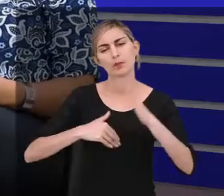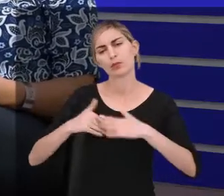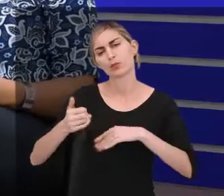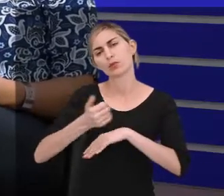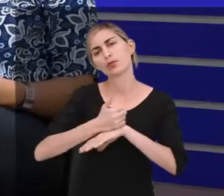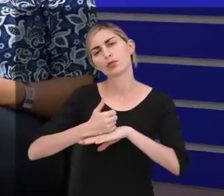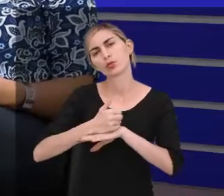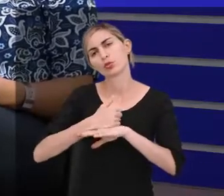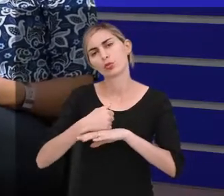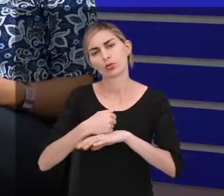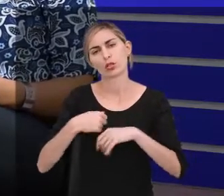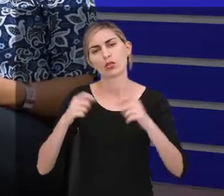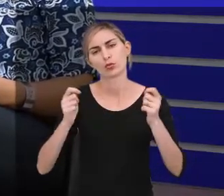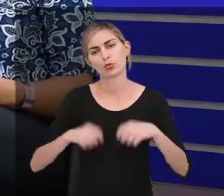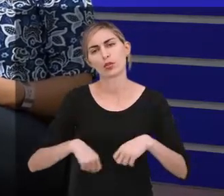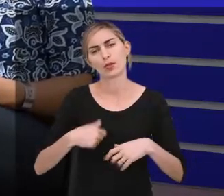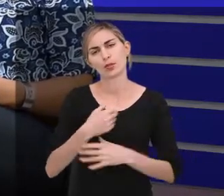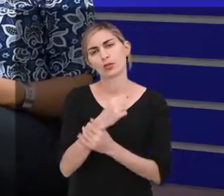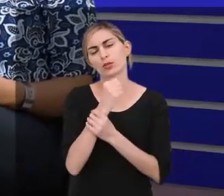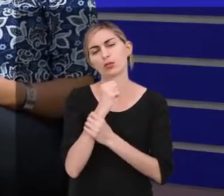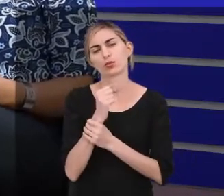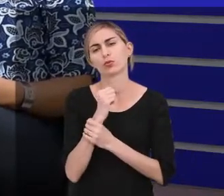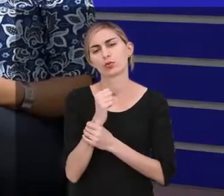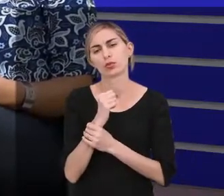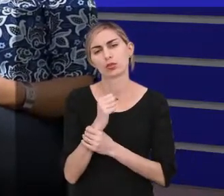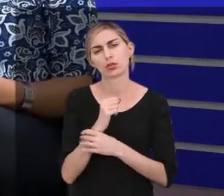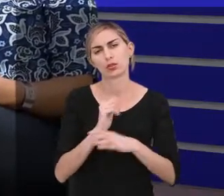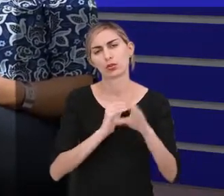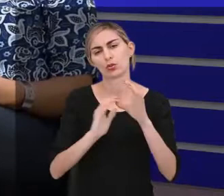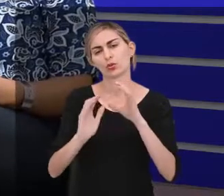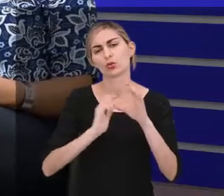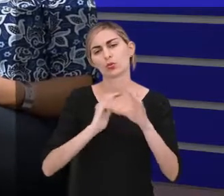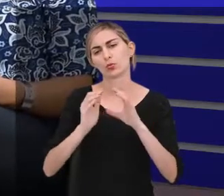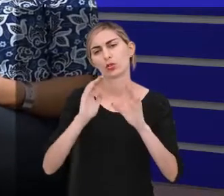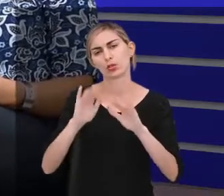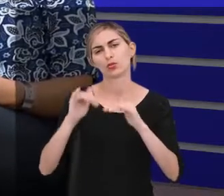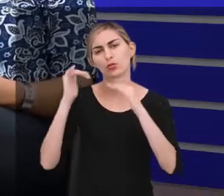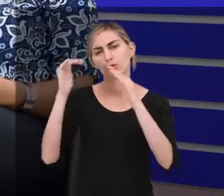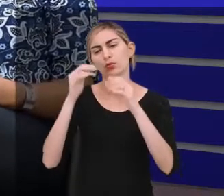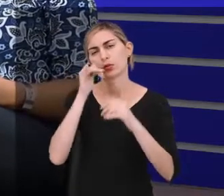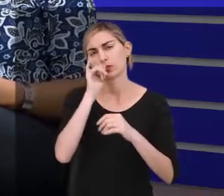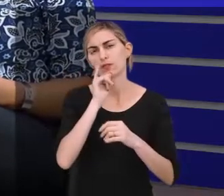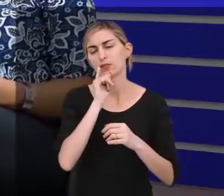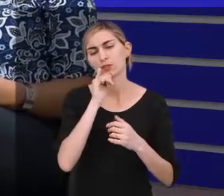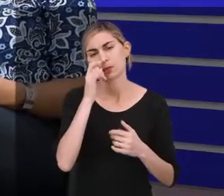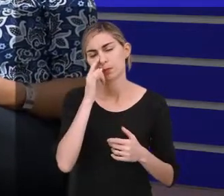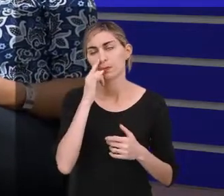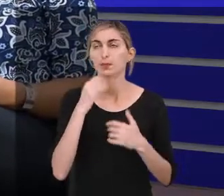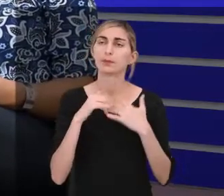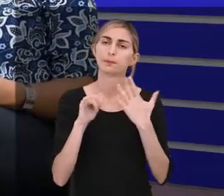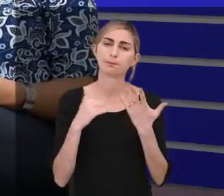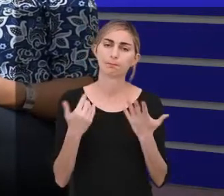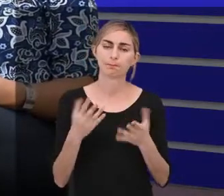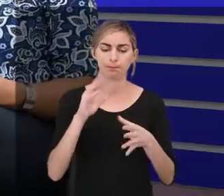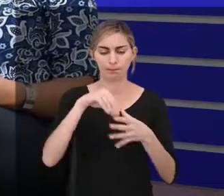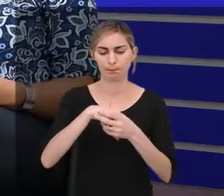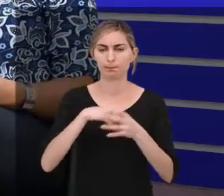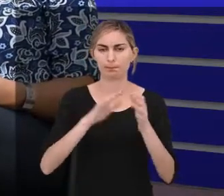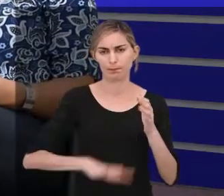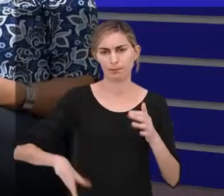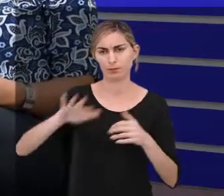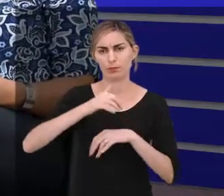profissional teria mais segurança, né, para se comunicar com seus superiores, por exemplo? Então, dentro do